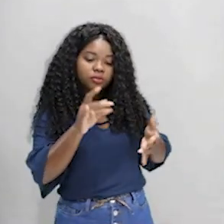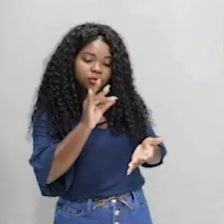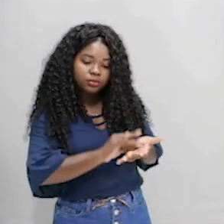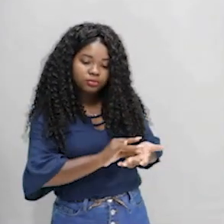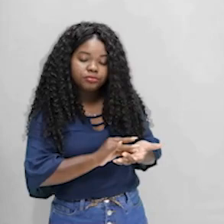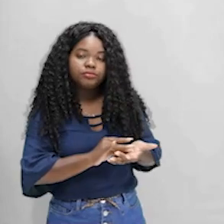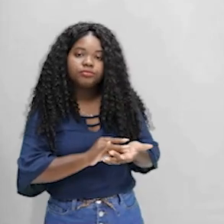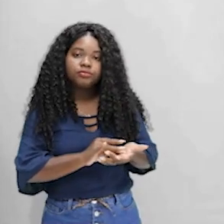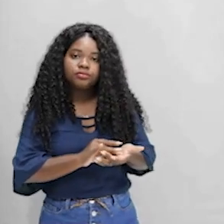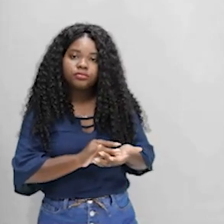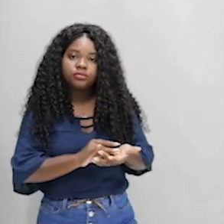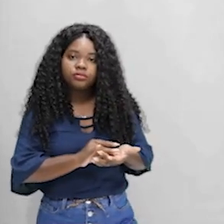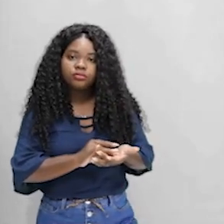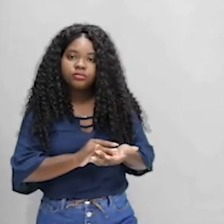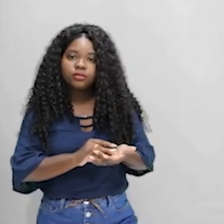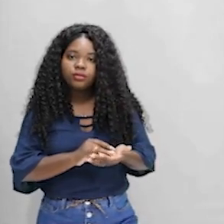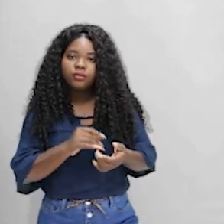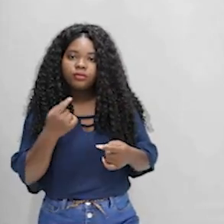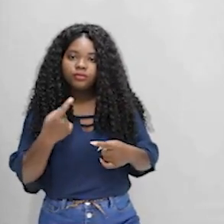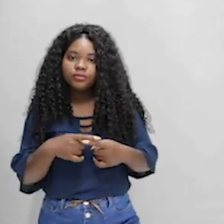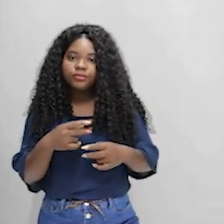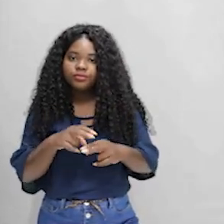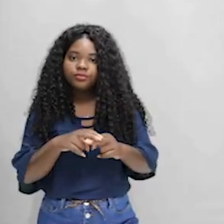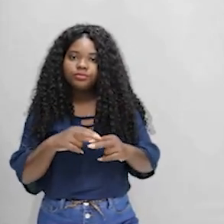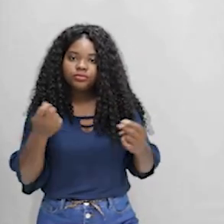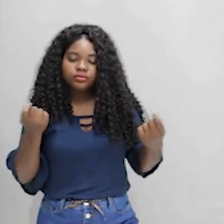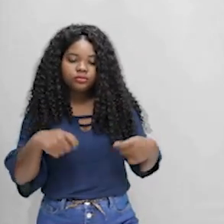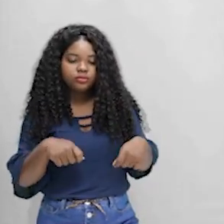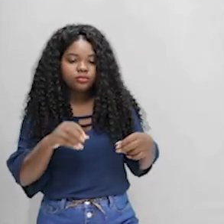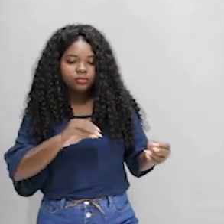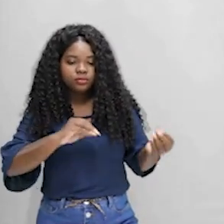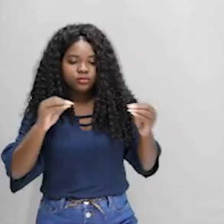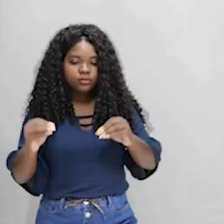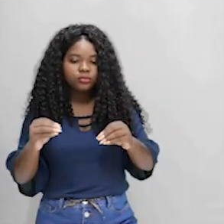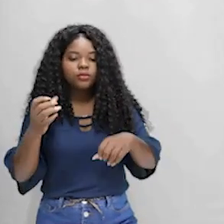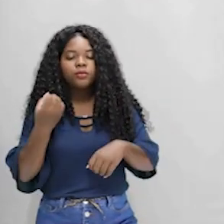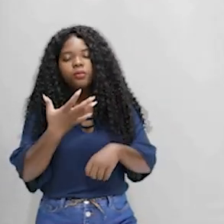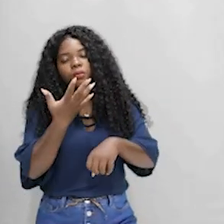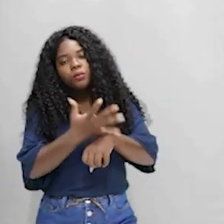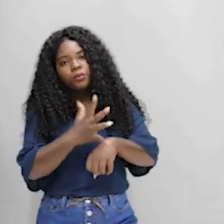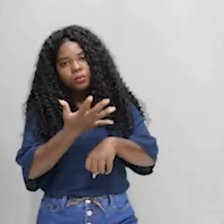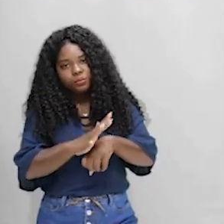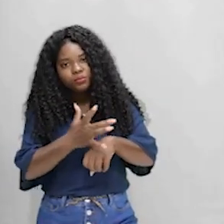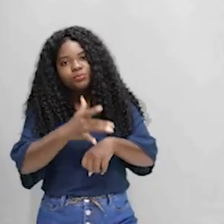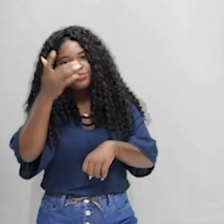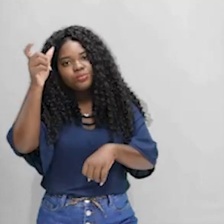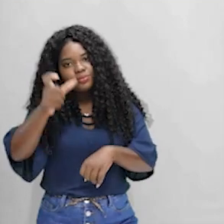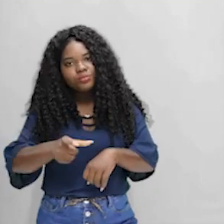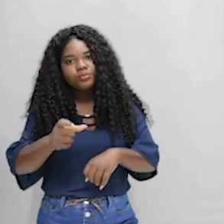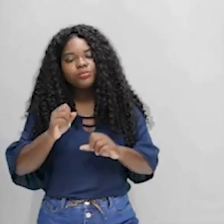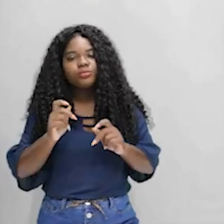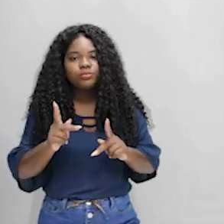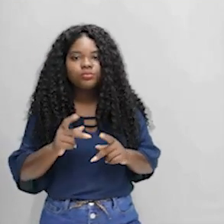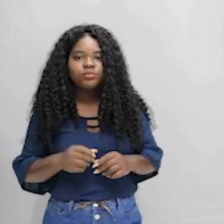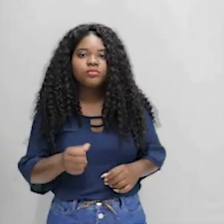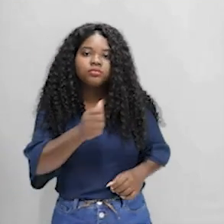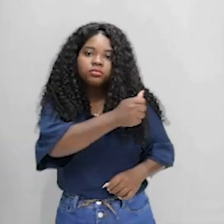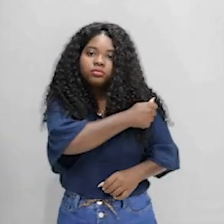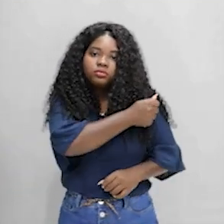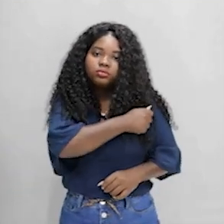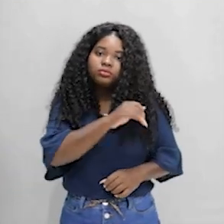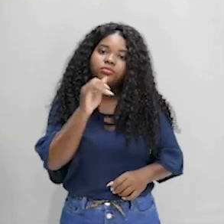ter informações, para que assim eu consiga montar um bom treinamento para o meu atleta, para o meu